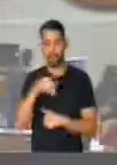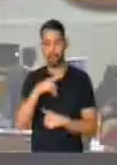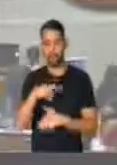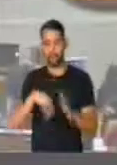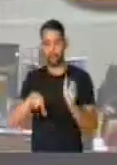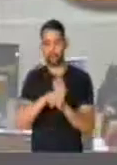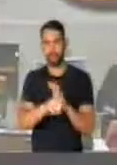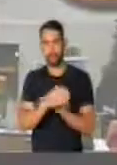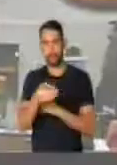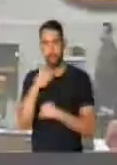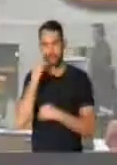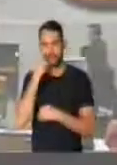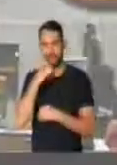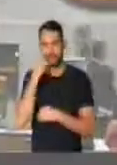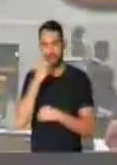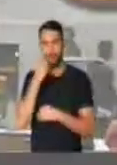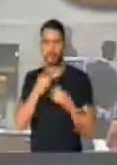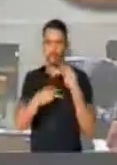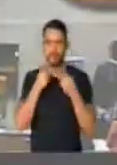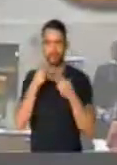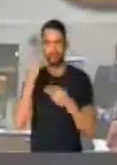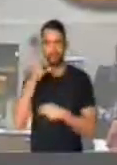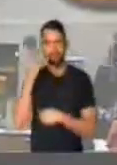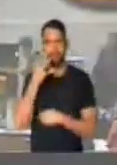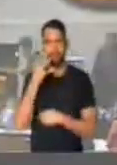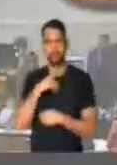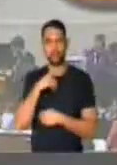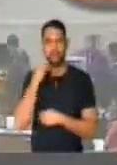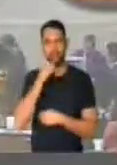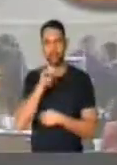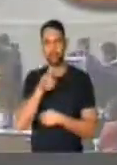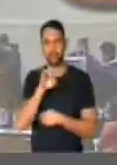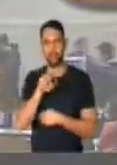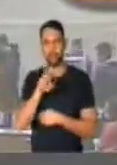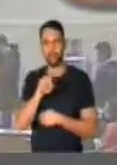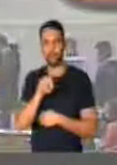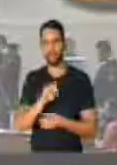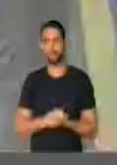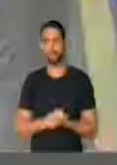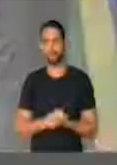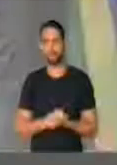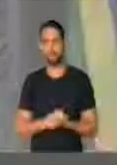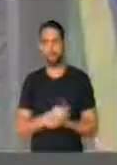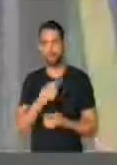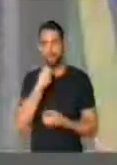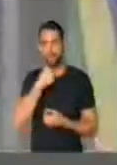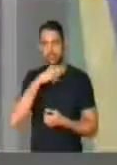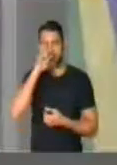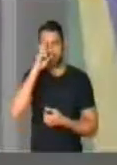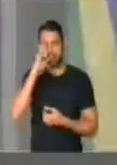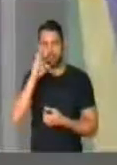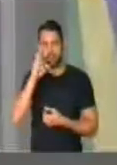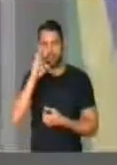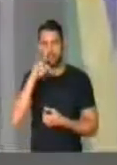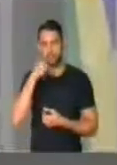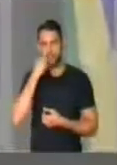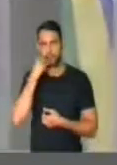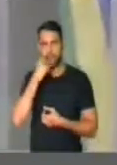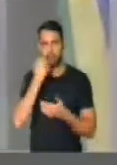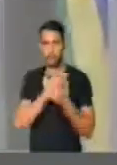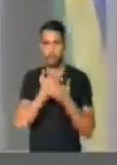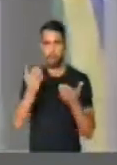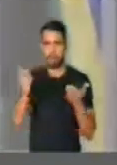que atinge o quórum, os deputados e senadores vão falando, né? Nesse caso, agora, Domingos Sávio. Senhores e senhoras